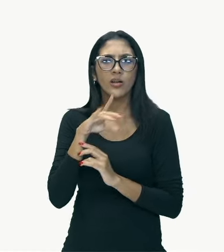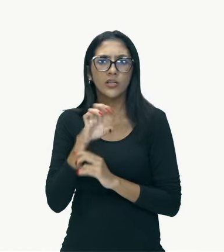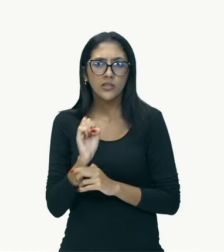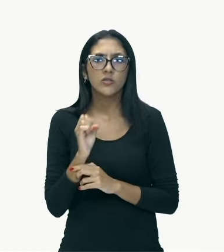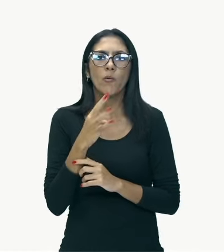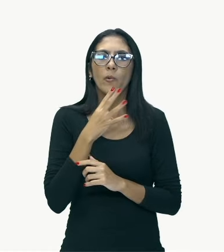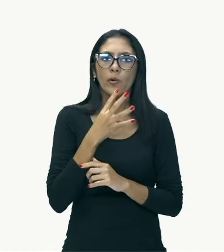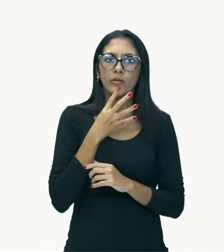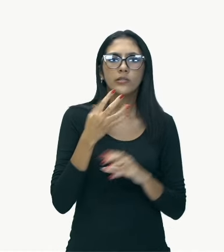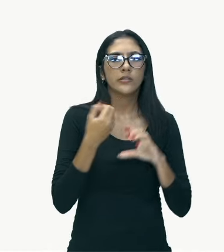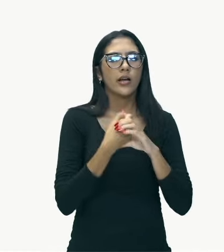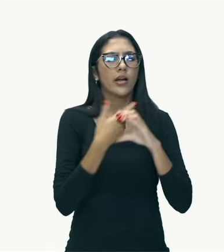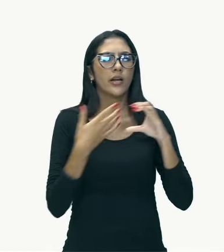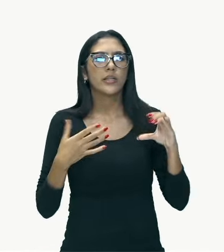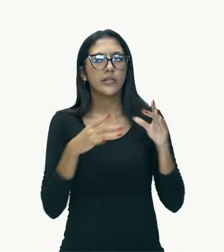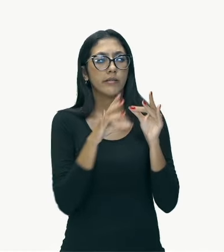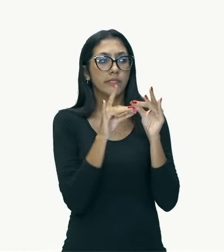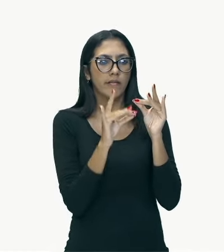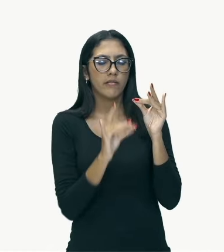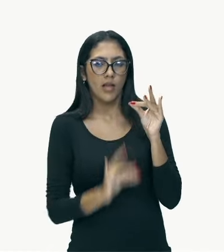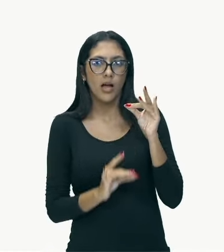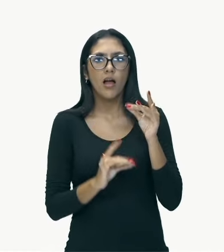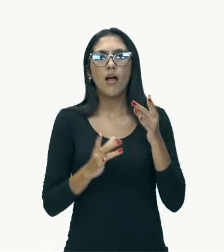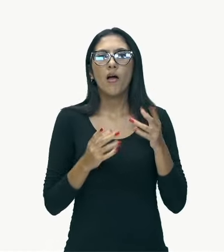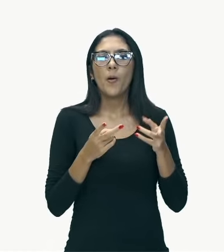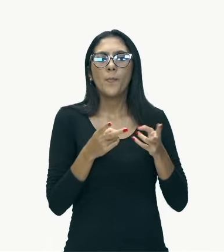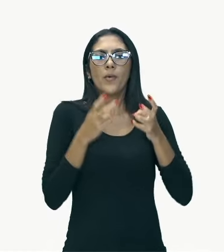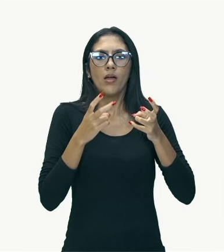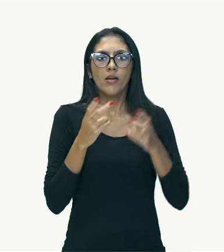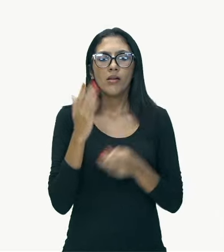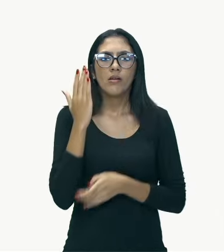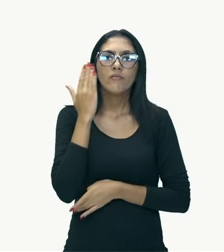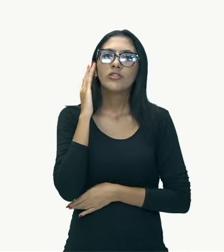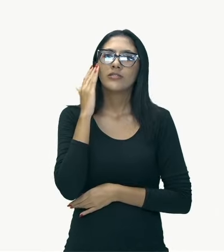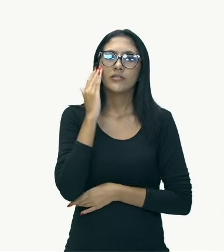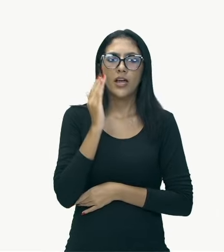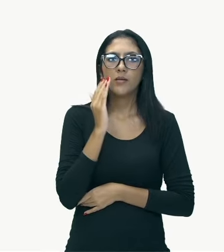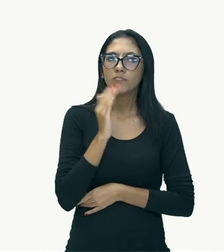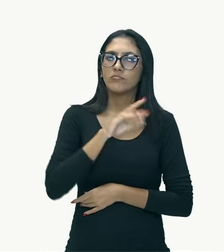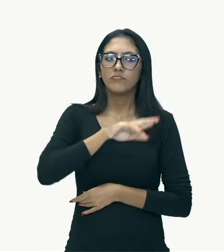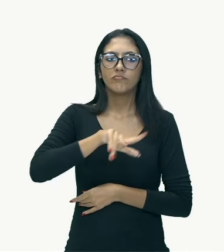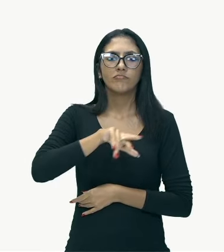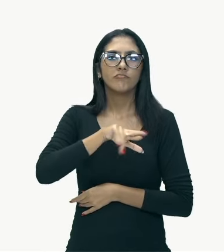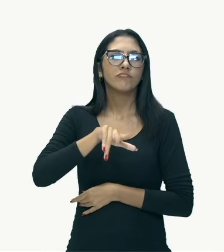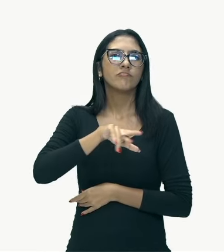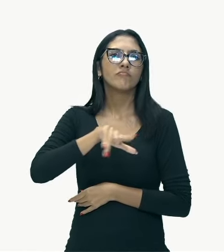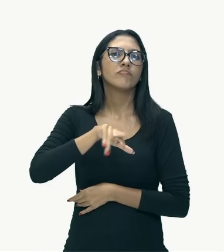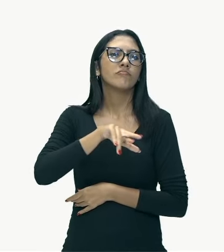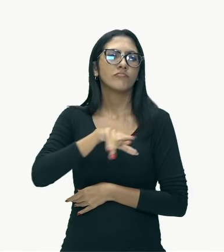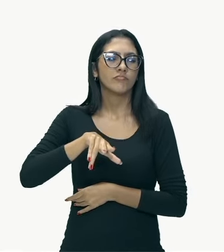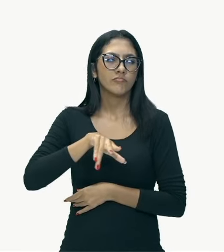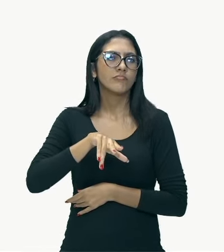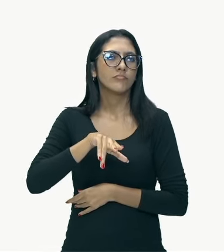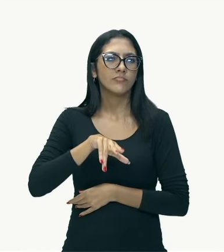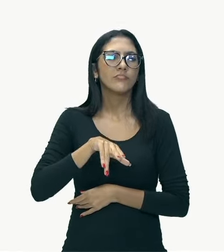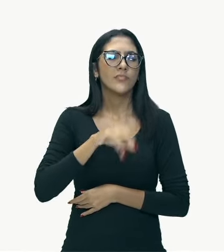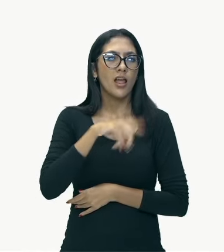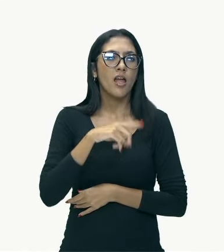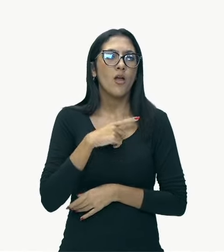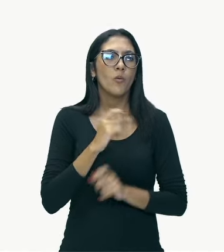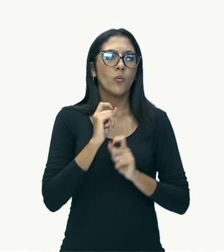a definição de colóide, você vai ver que não se trata de uma solução, mas sim de